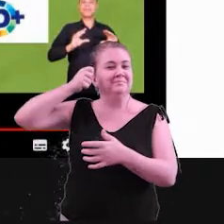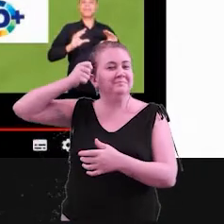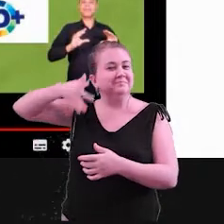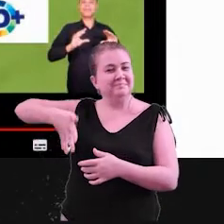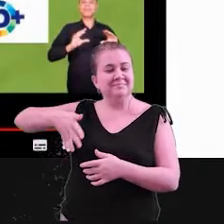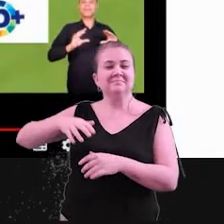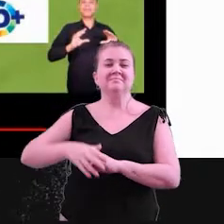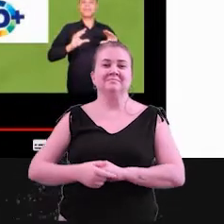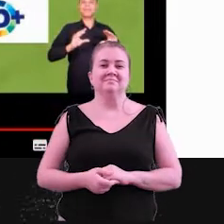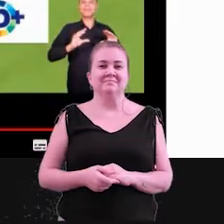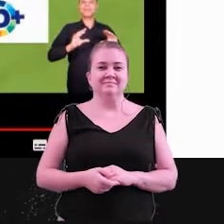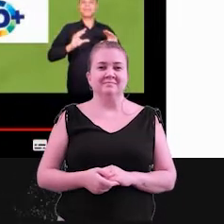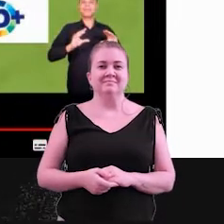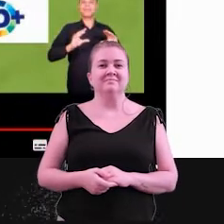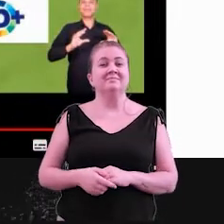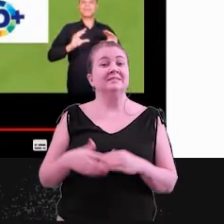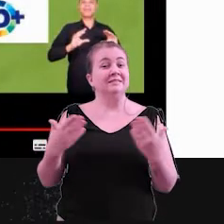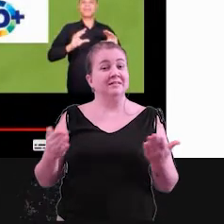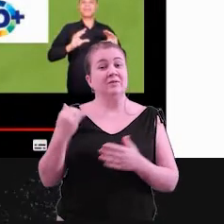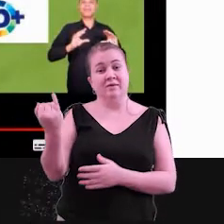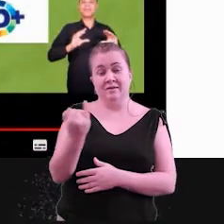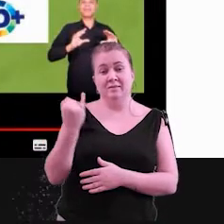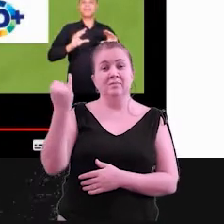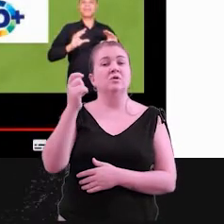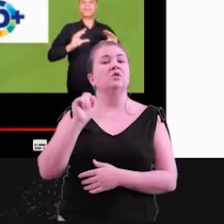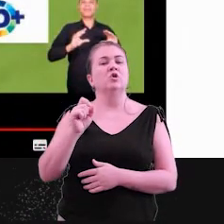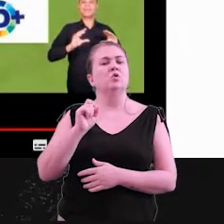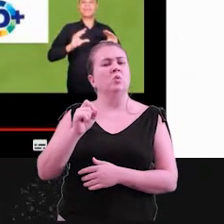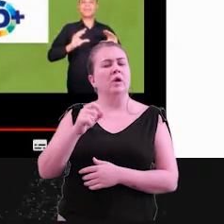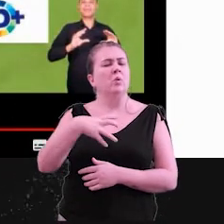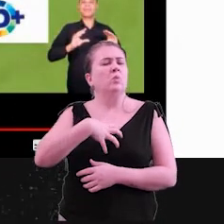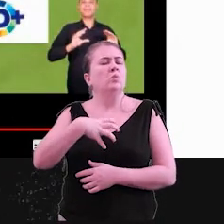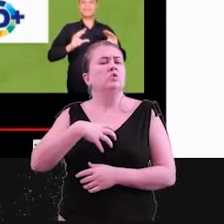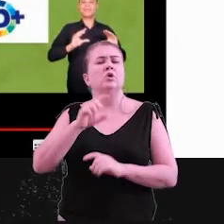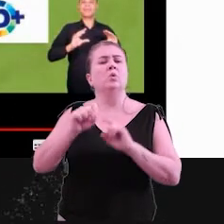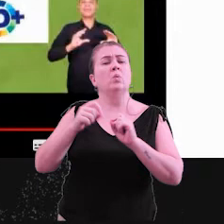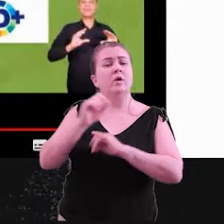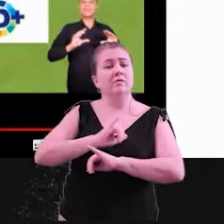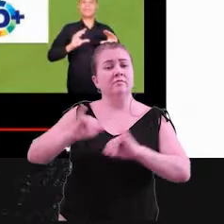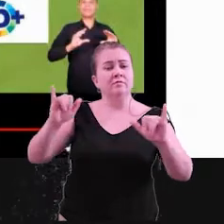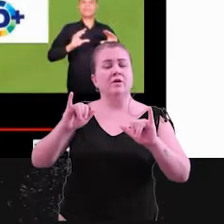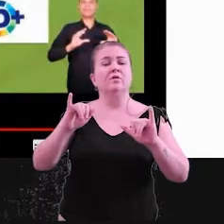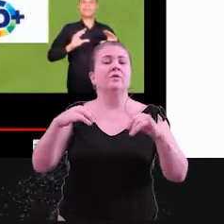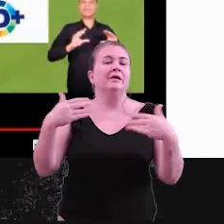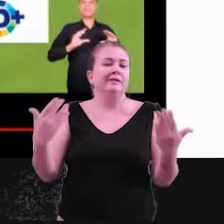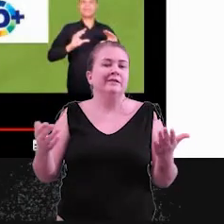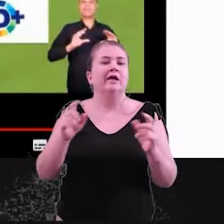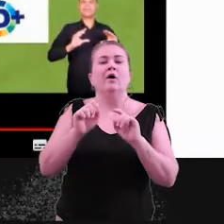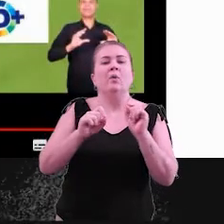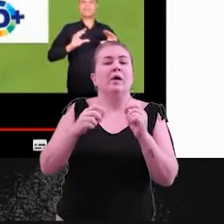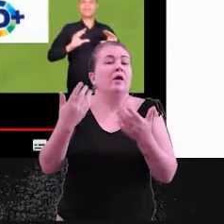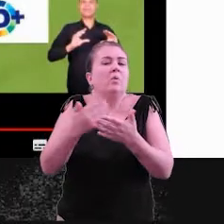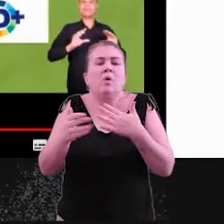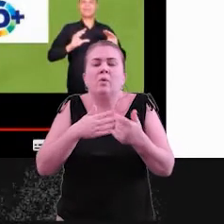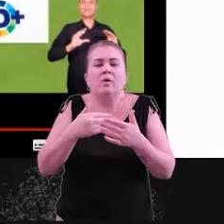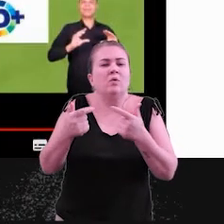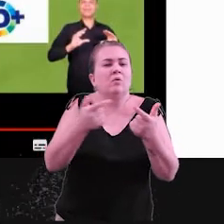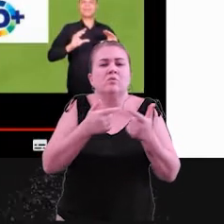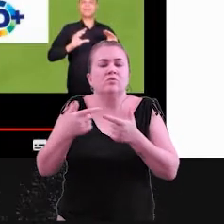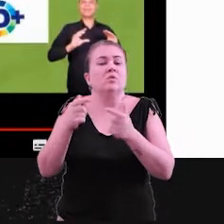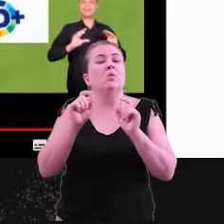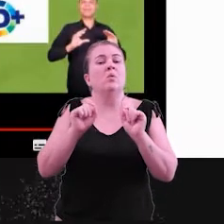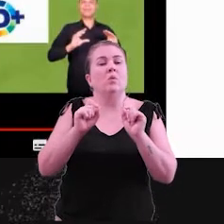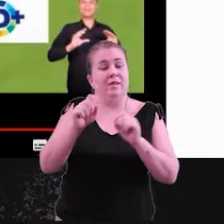audiodescrição, e tão importante quanto a mensagem, de que os apps, né, seja ele qual for, e nesse caso ele está usando